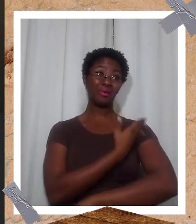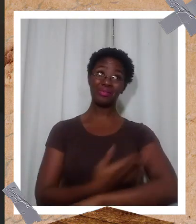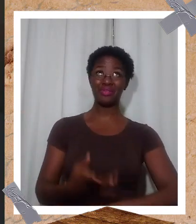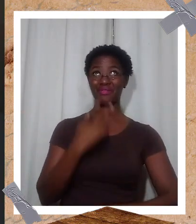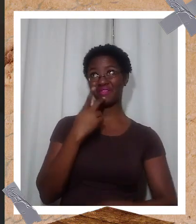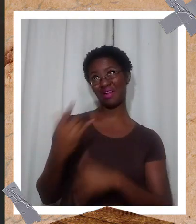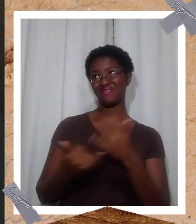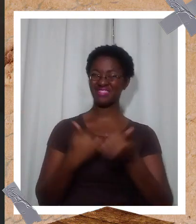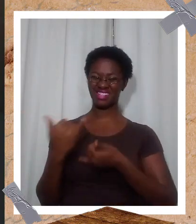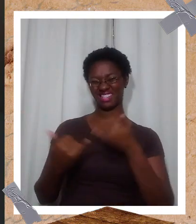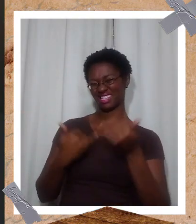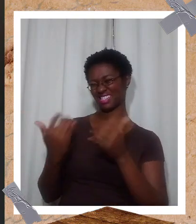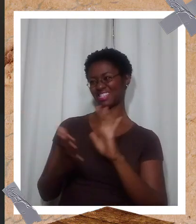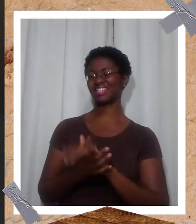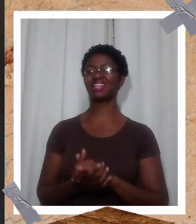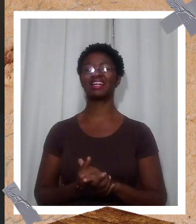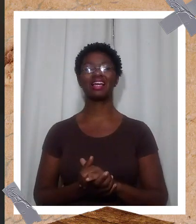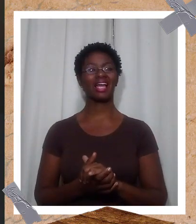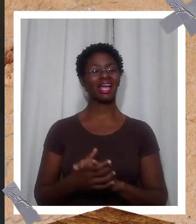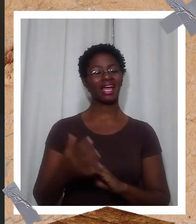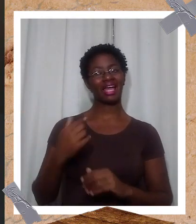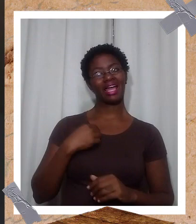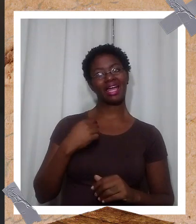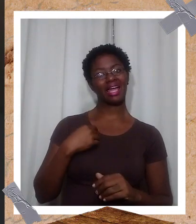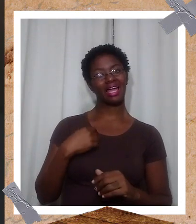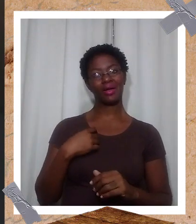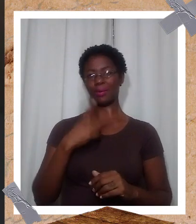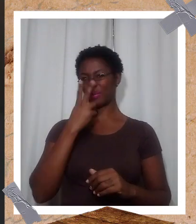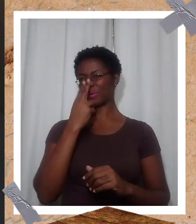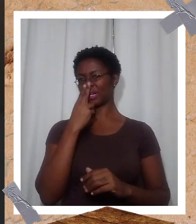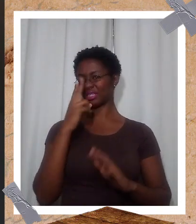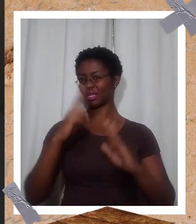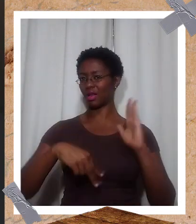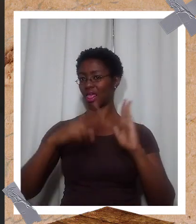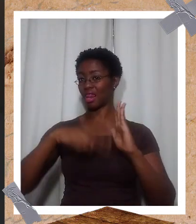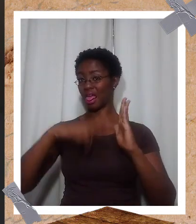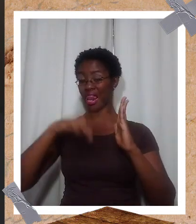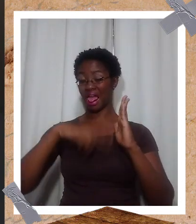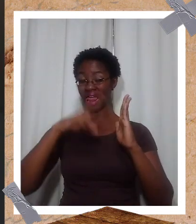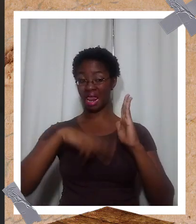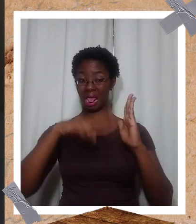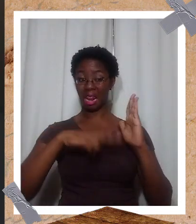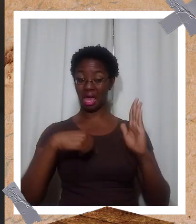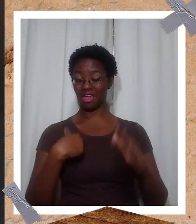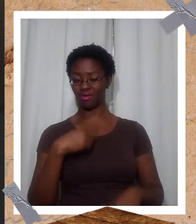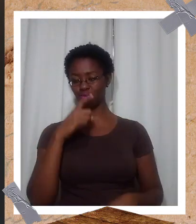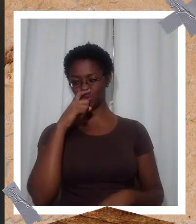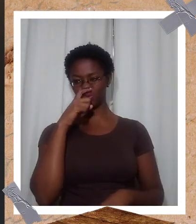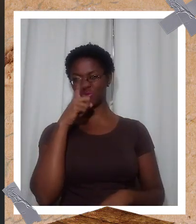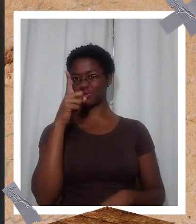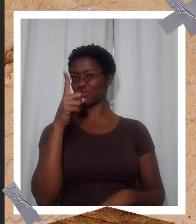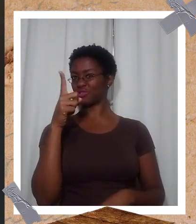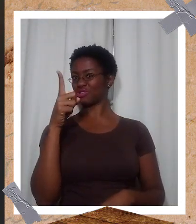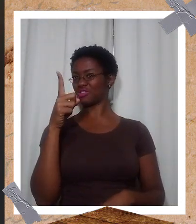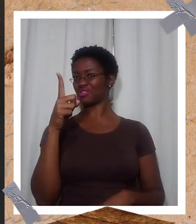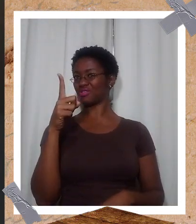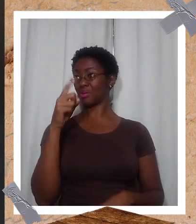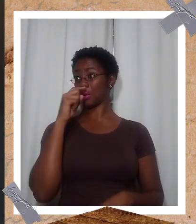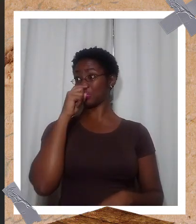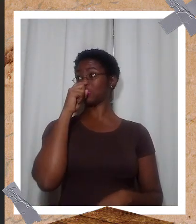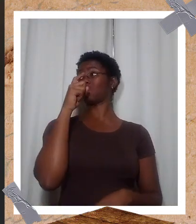digo que eu sou um leitor metido, né? Um leitor metido que de tanto ler, quis ser